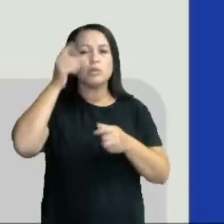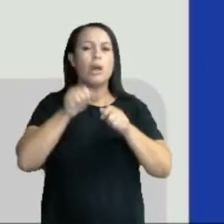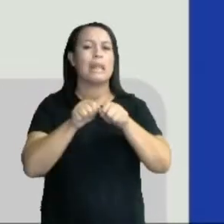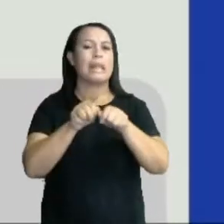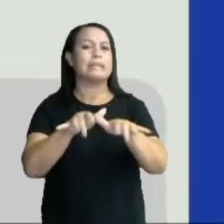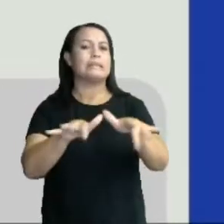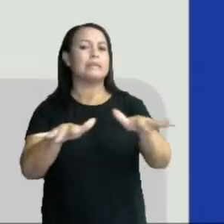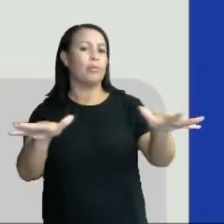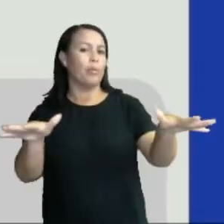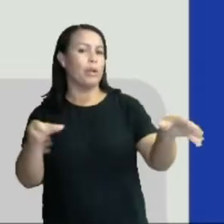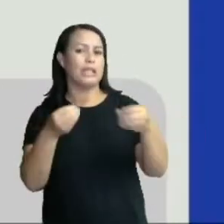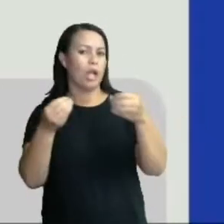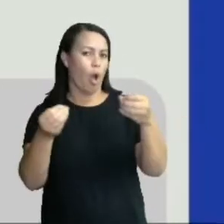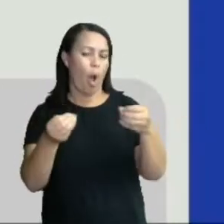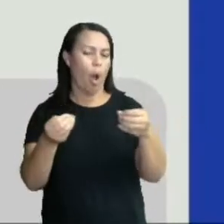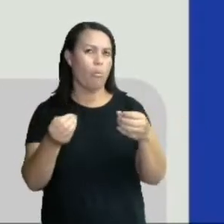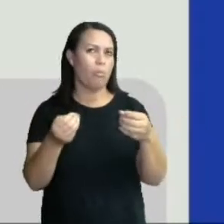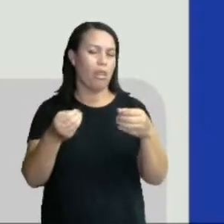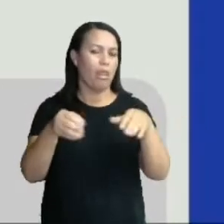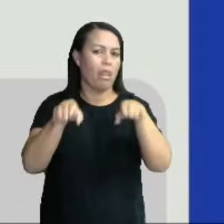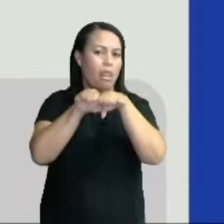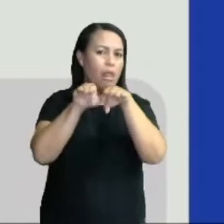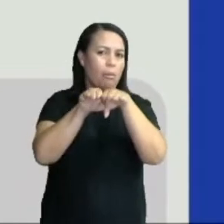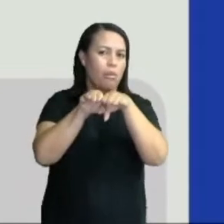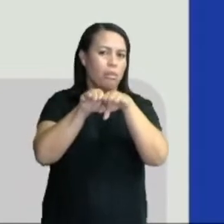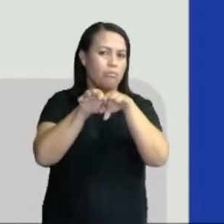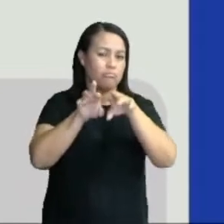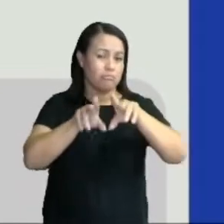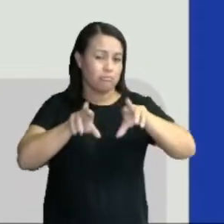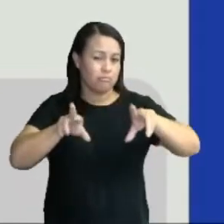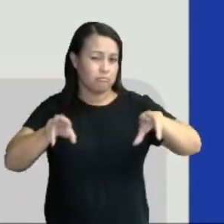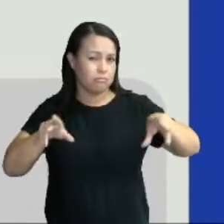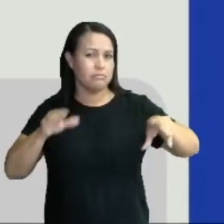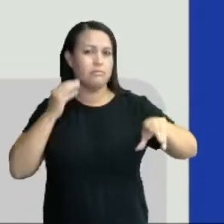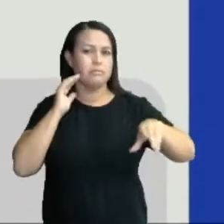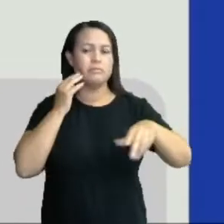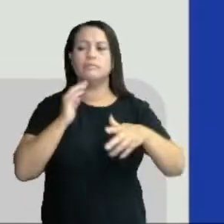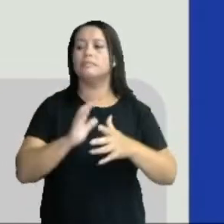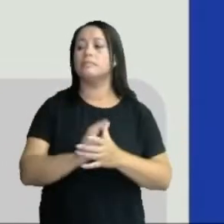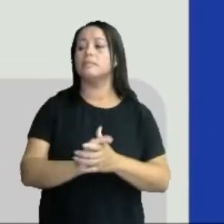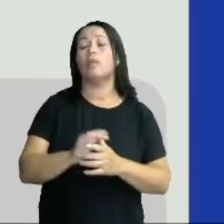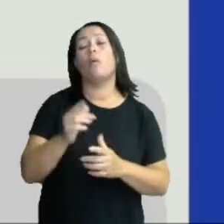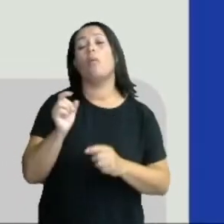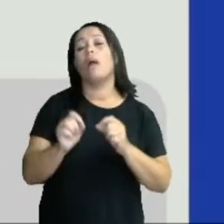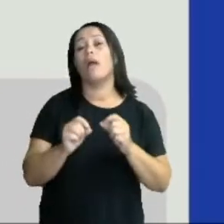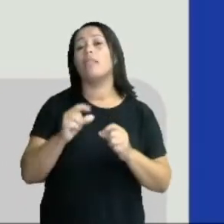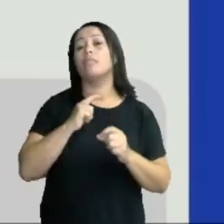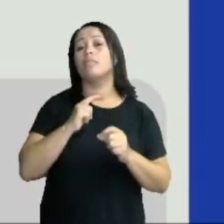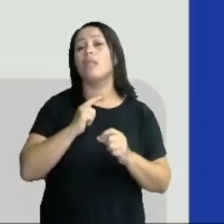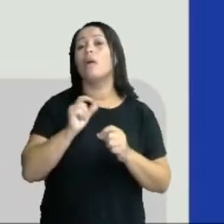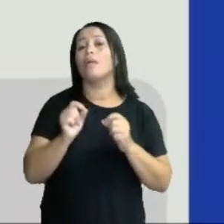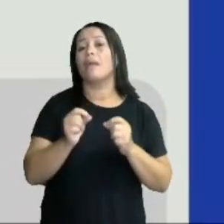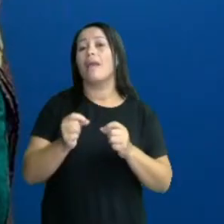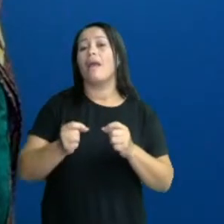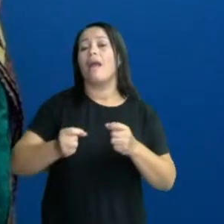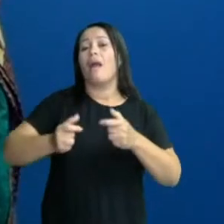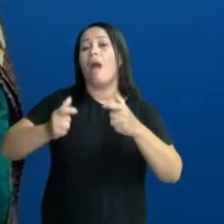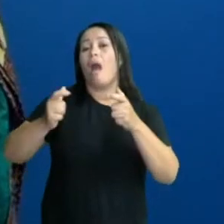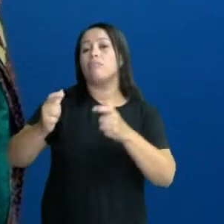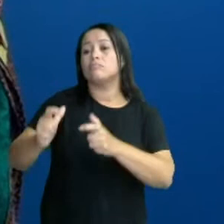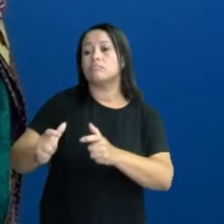população brasileira não é muito igualitária, não. Ela é bem assim desarranjada, né? Provocando densidade demográfica